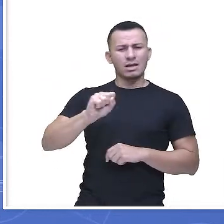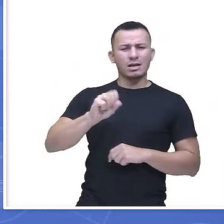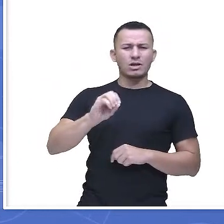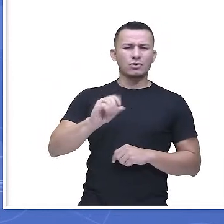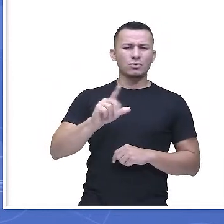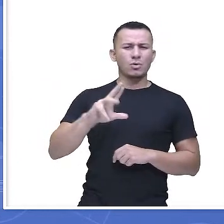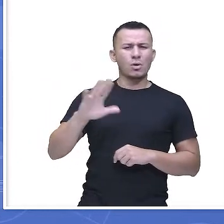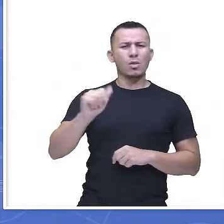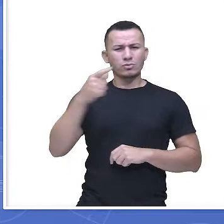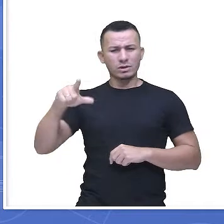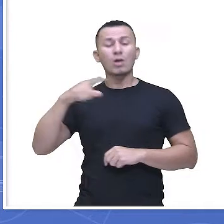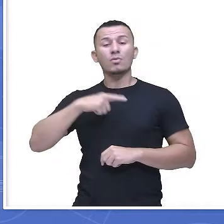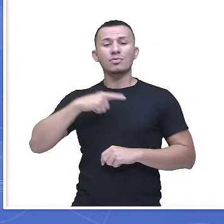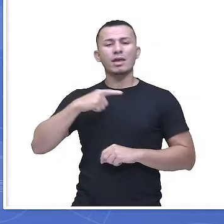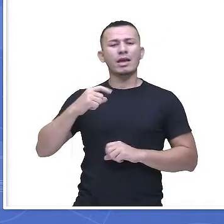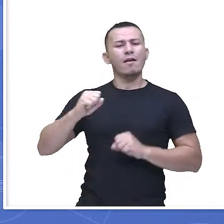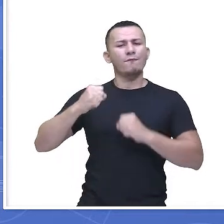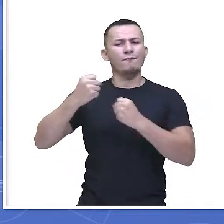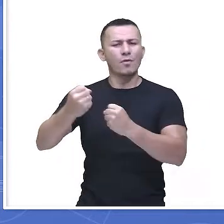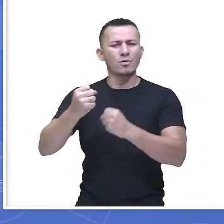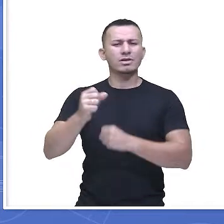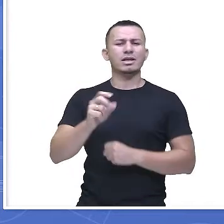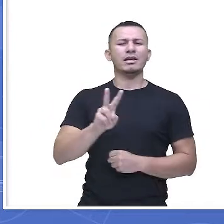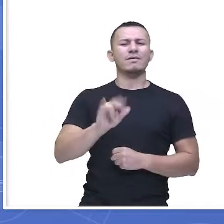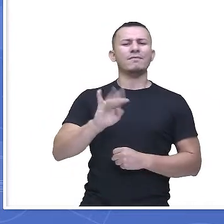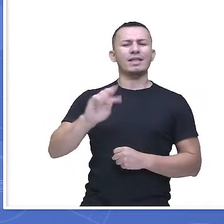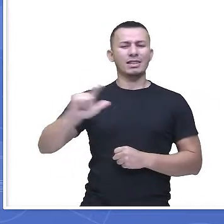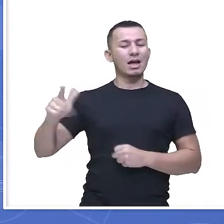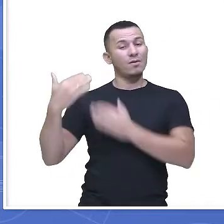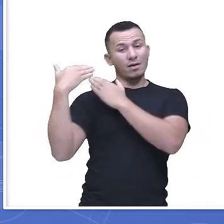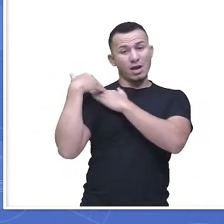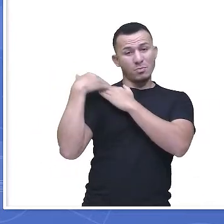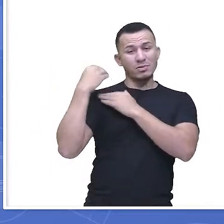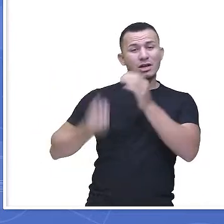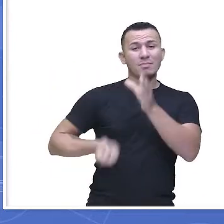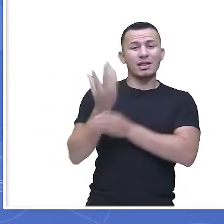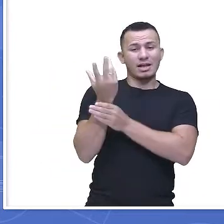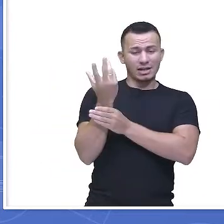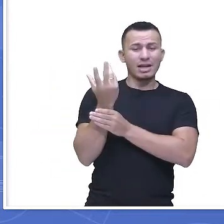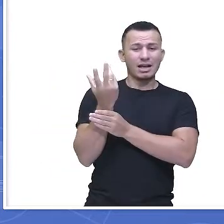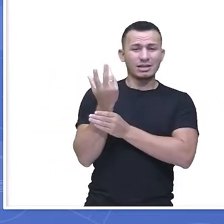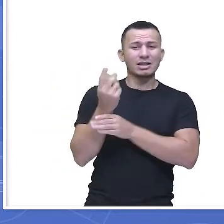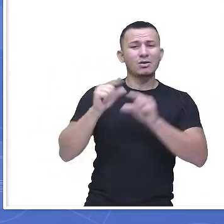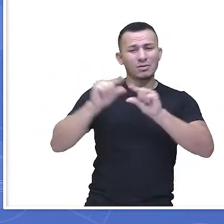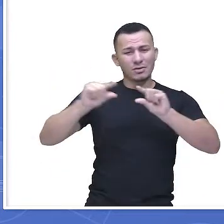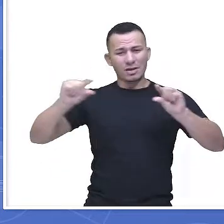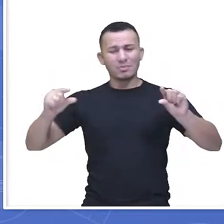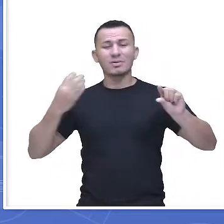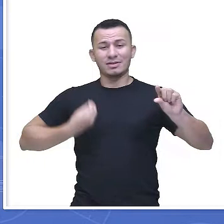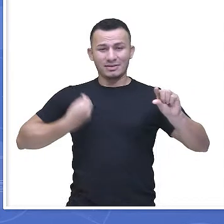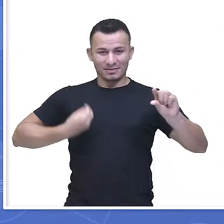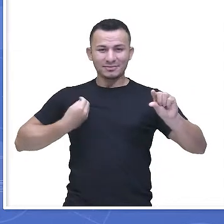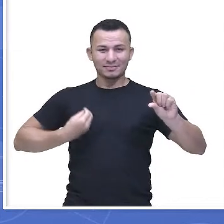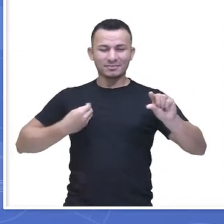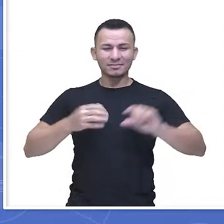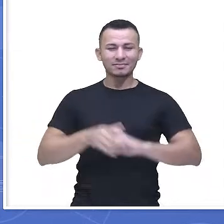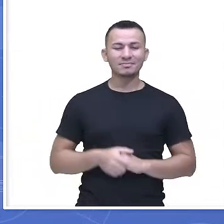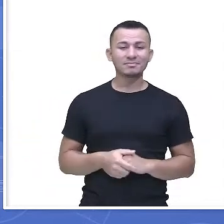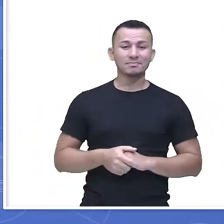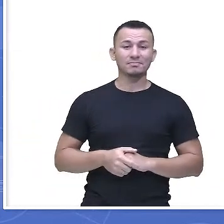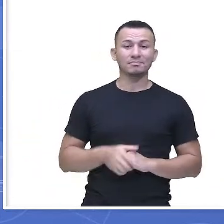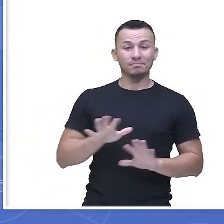uma força vital responsável pelo surgimento das forças vivas. Então, ele